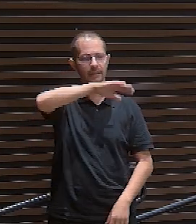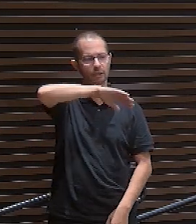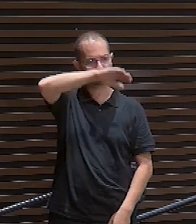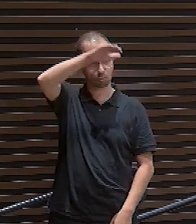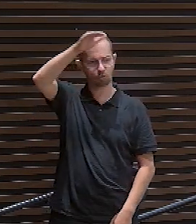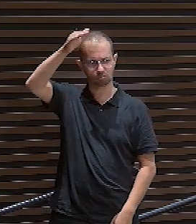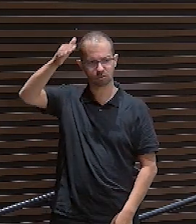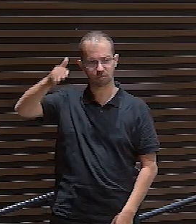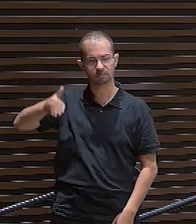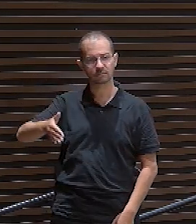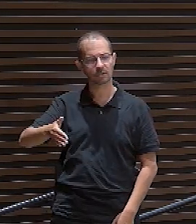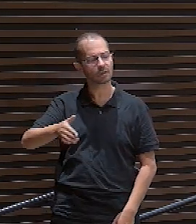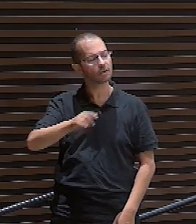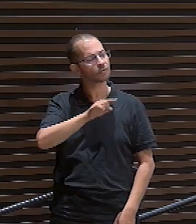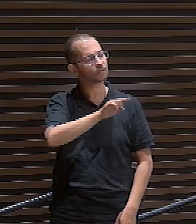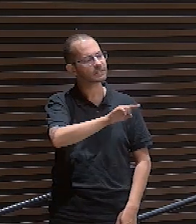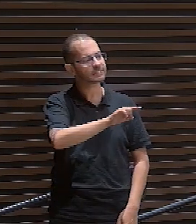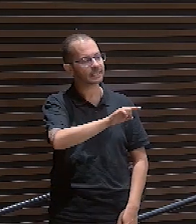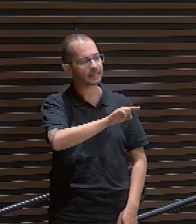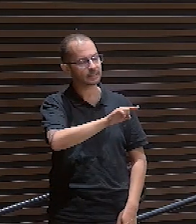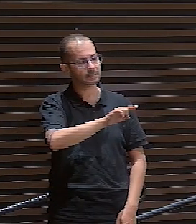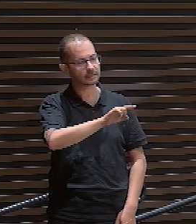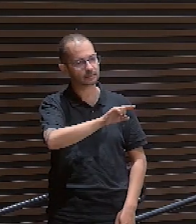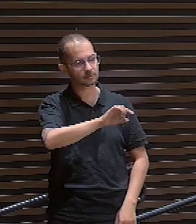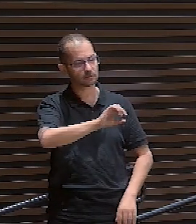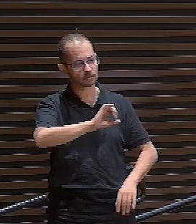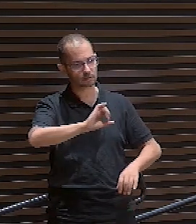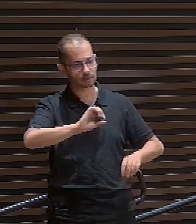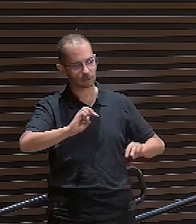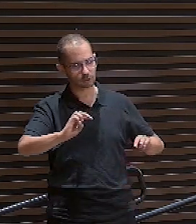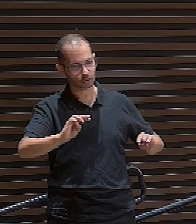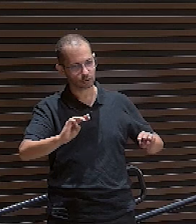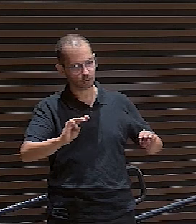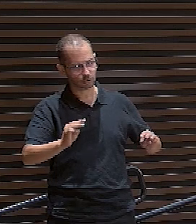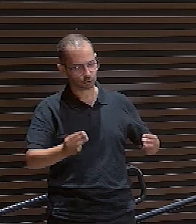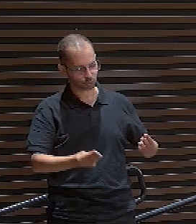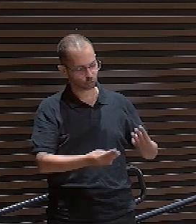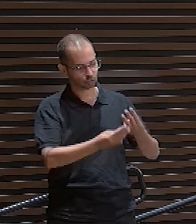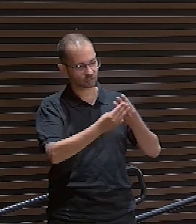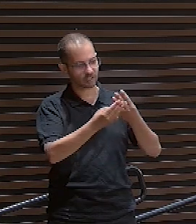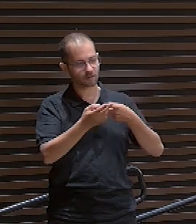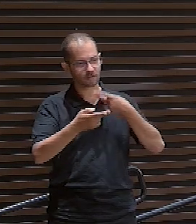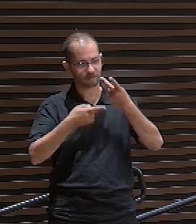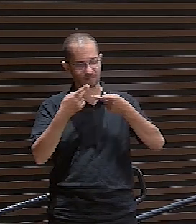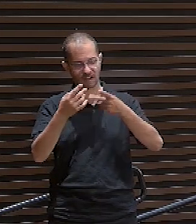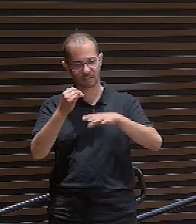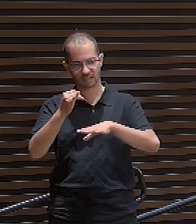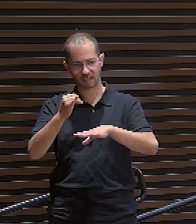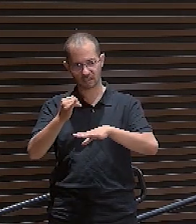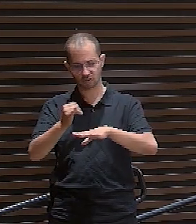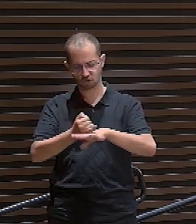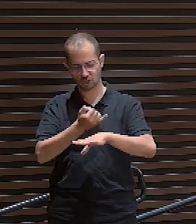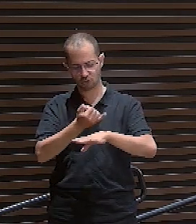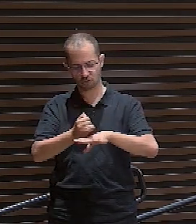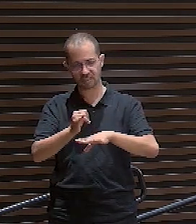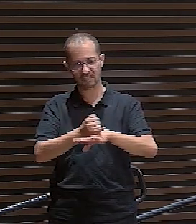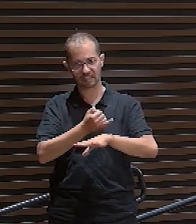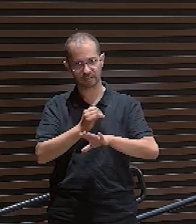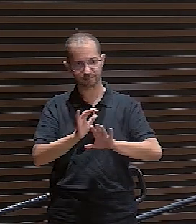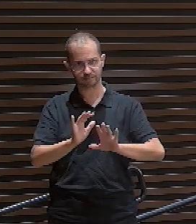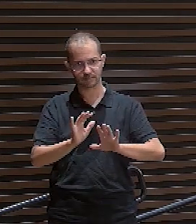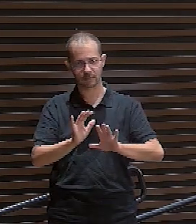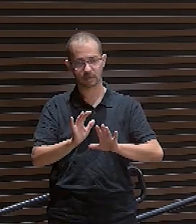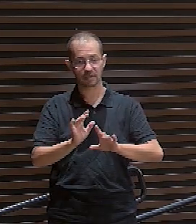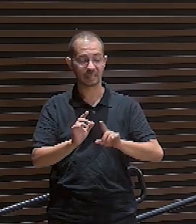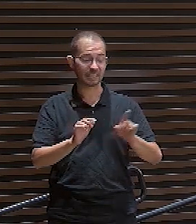Gerizim. Vocês, judeus, dizem que é lá em Jerusalém. E Jesus diz: põe um pano nisso aqui.